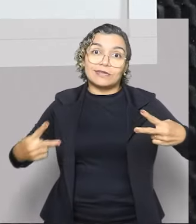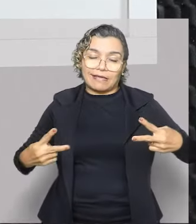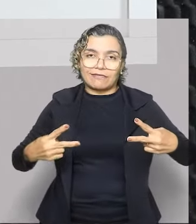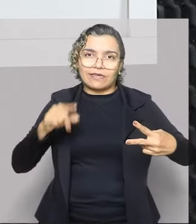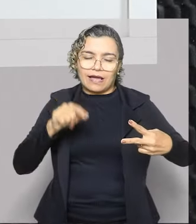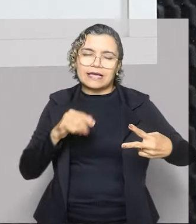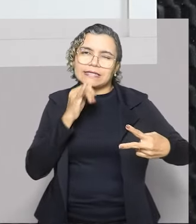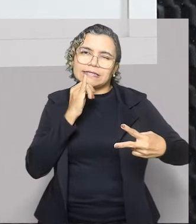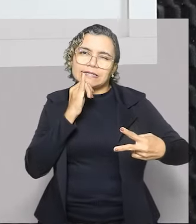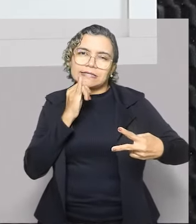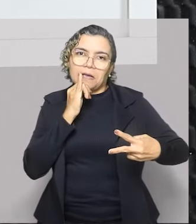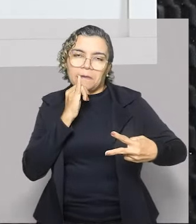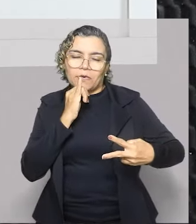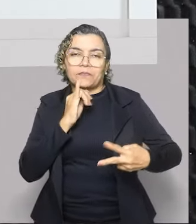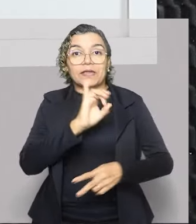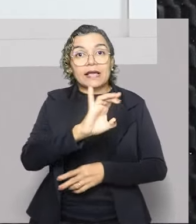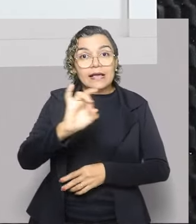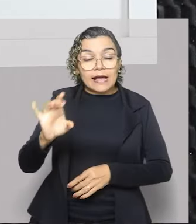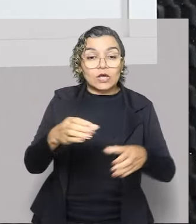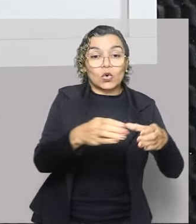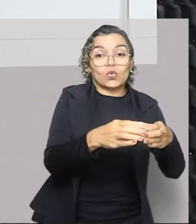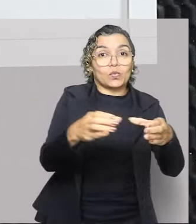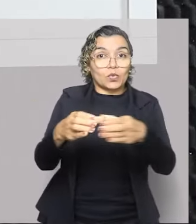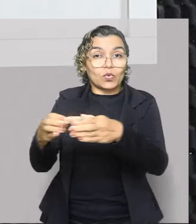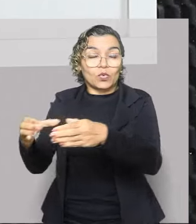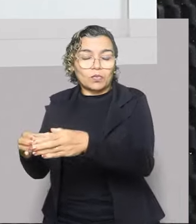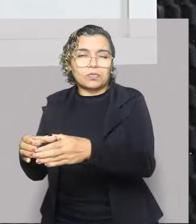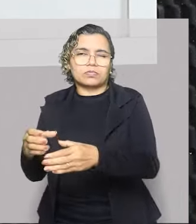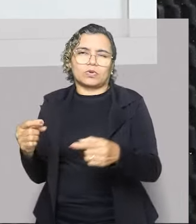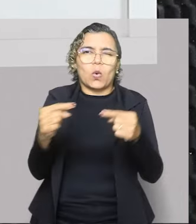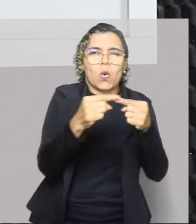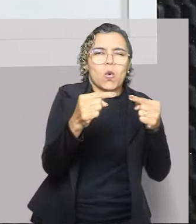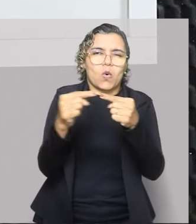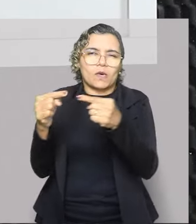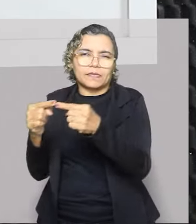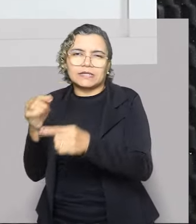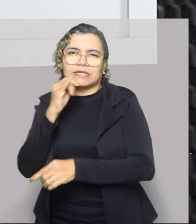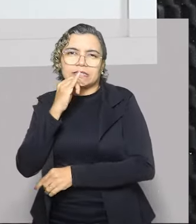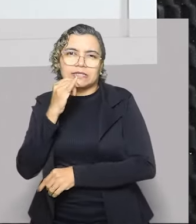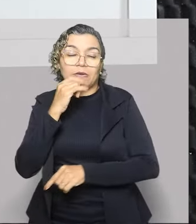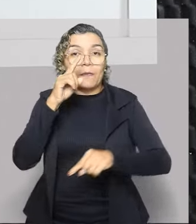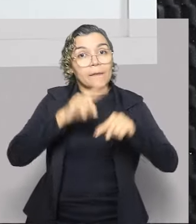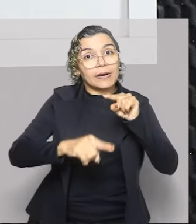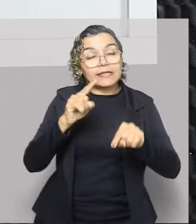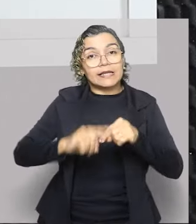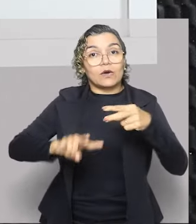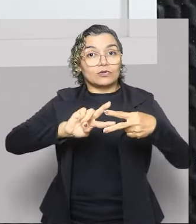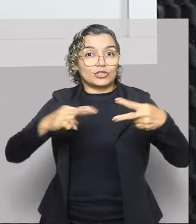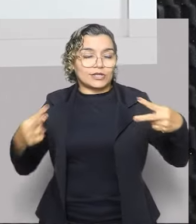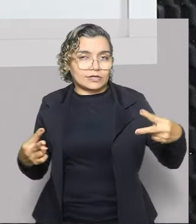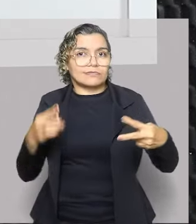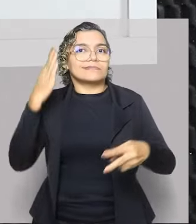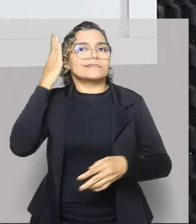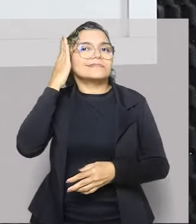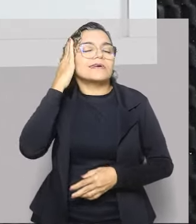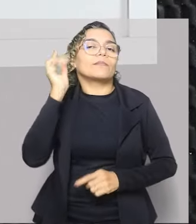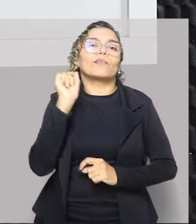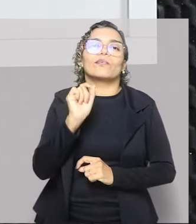proximidade que os indivíduos vão ter uns com os outros a partir do seu material genético então a gente sabe por